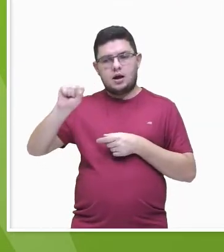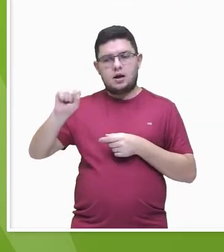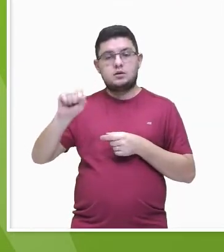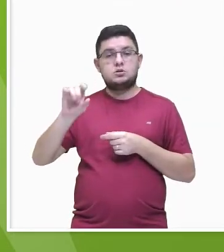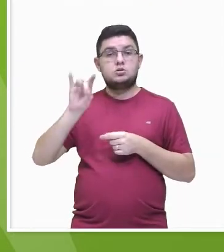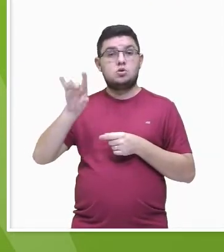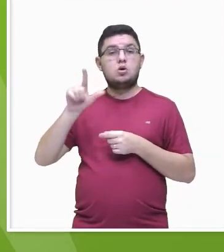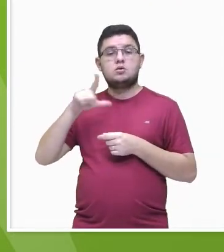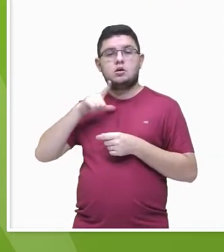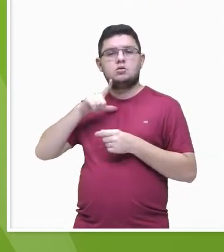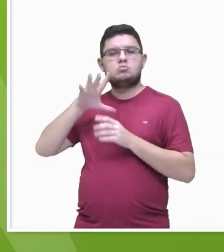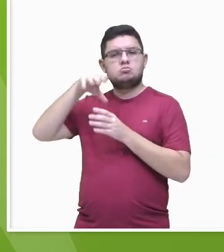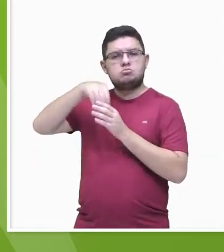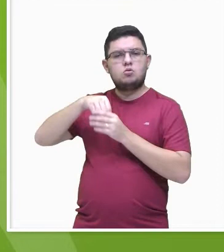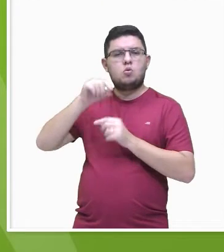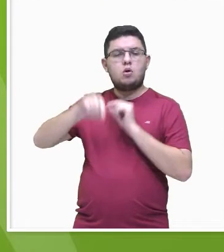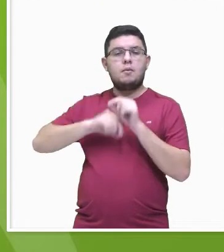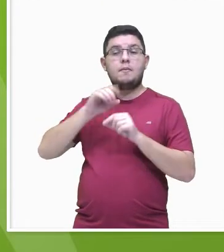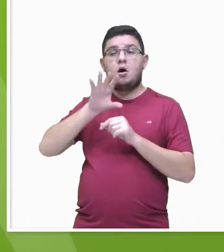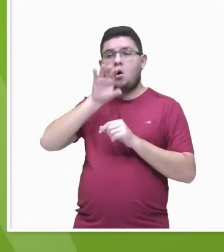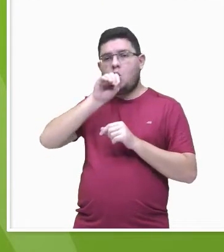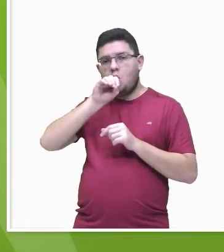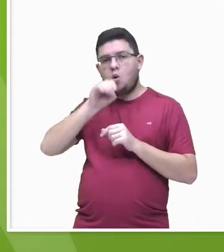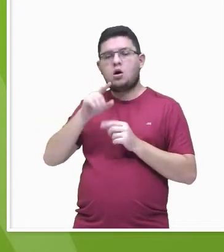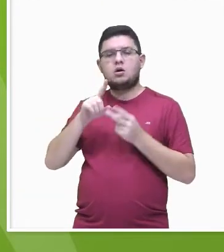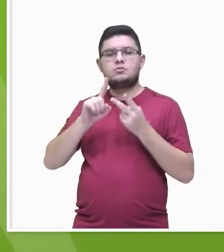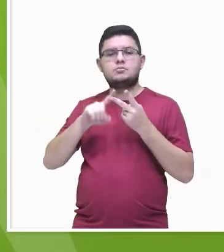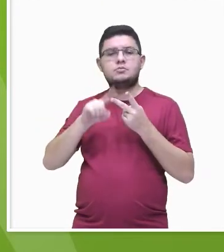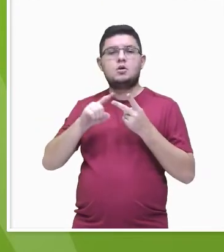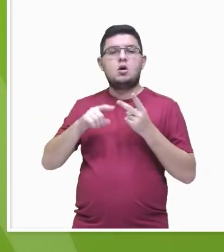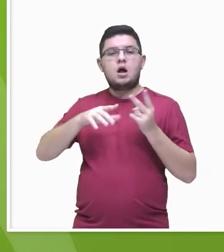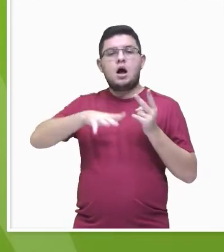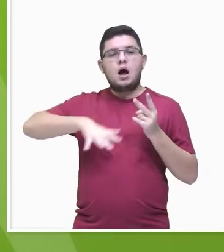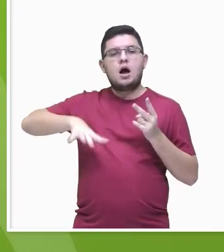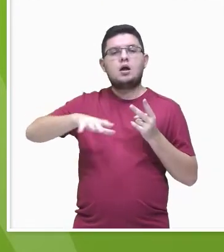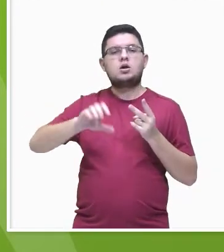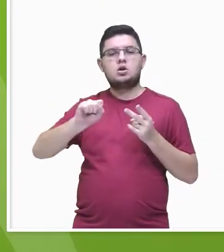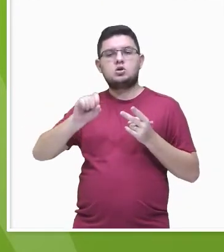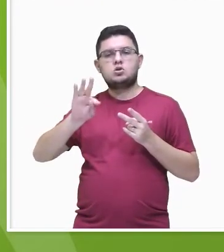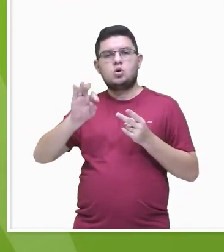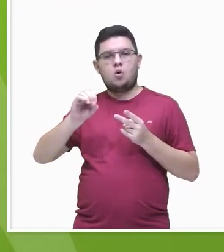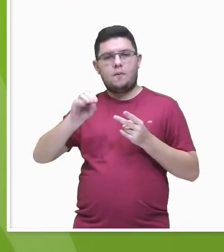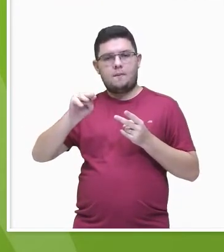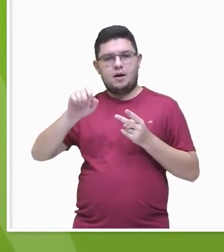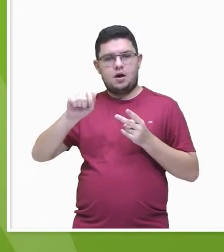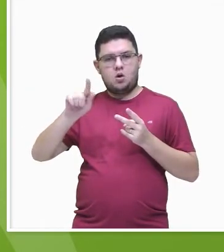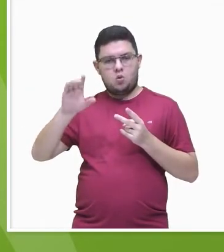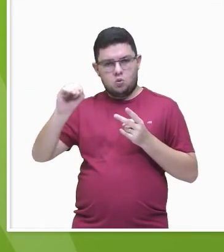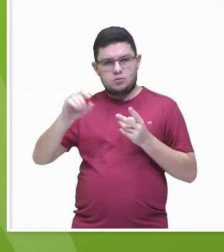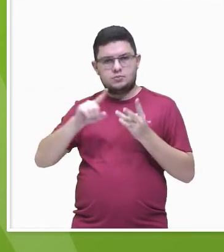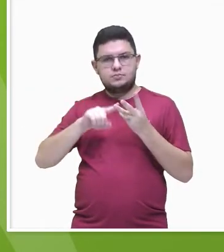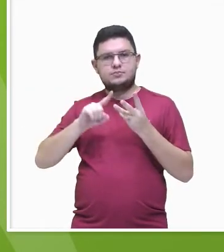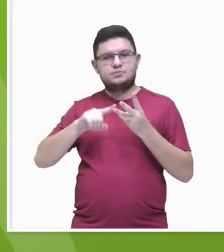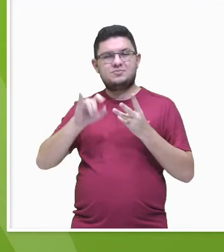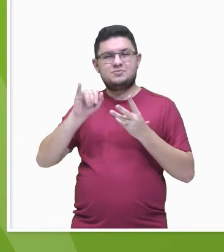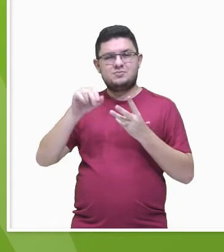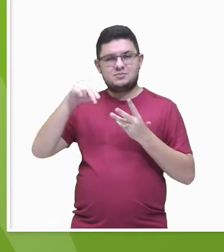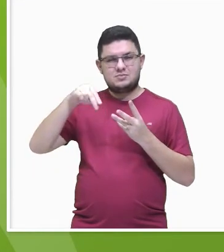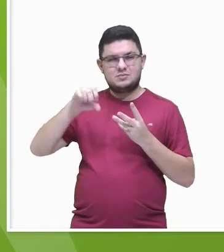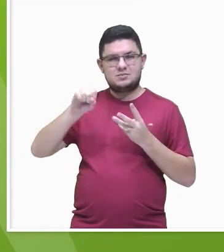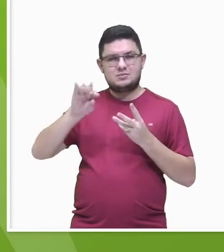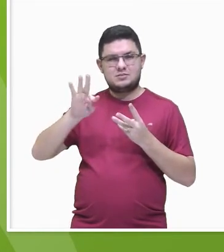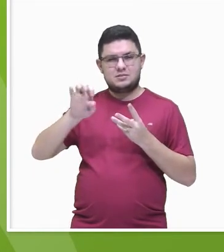estômago, intestinos e ânus. Agora, na nossa próxima imagem, a gente tem um outro representante aí dos